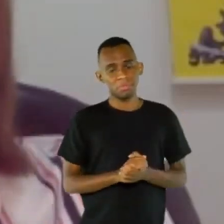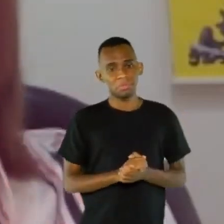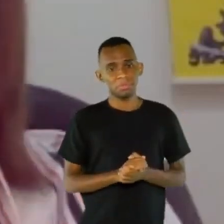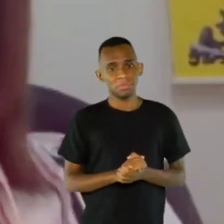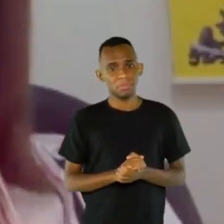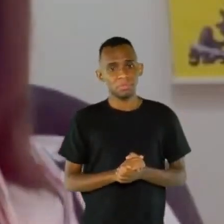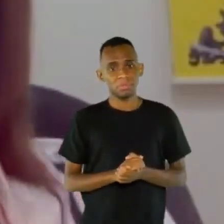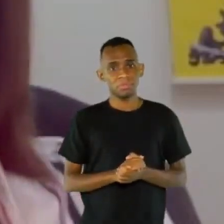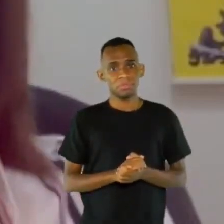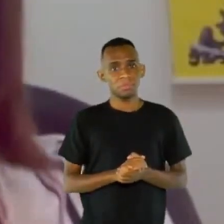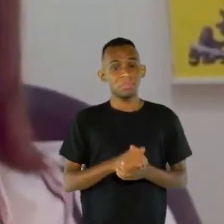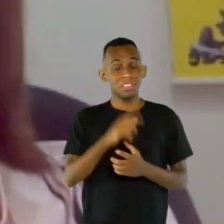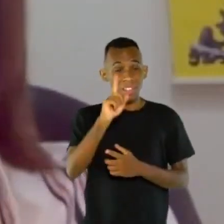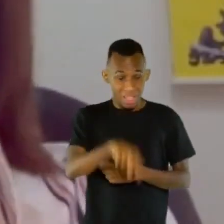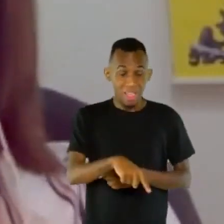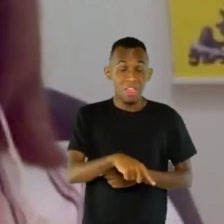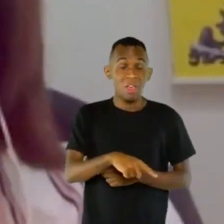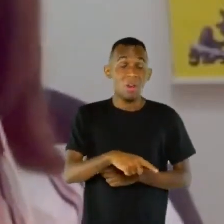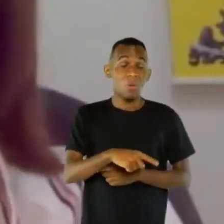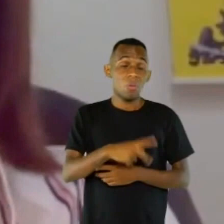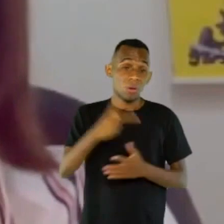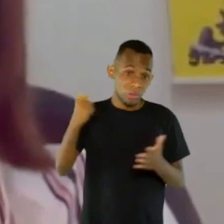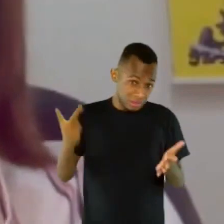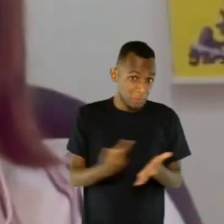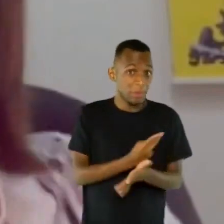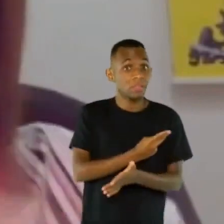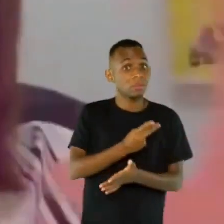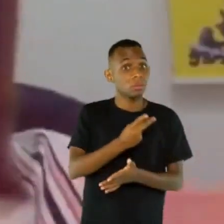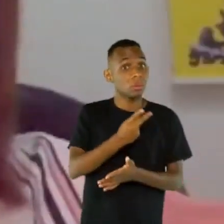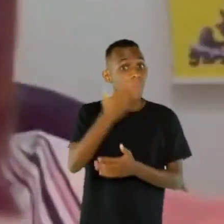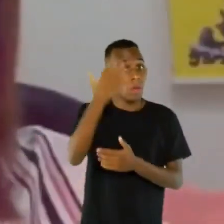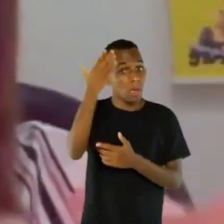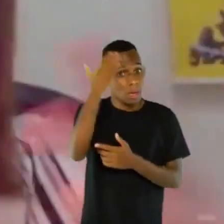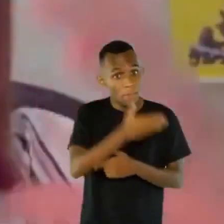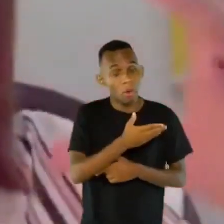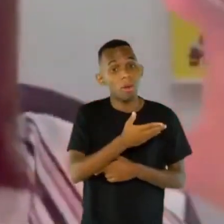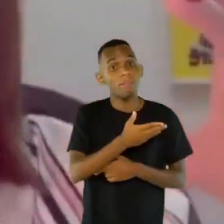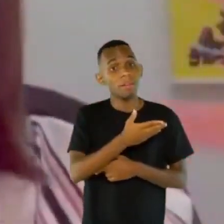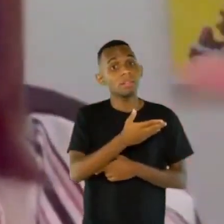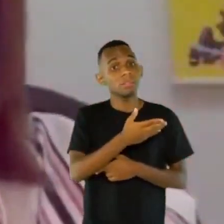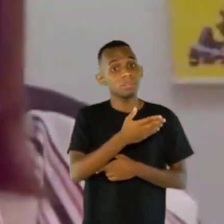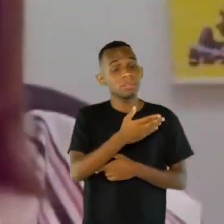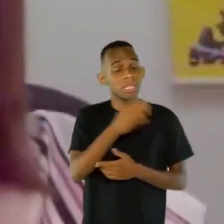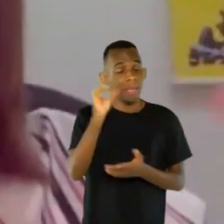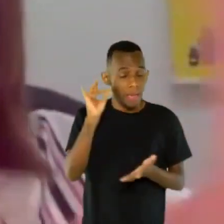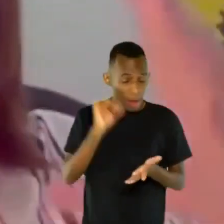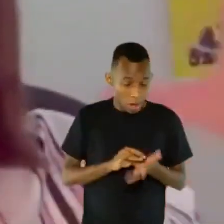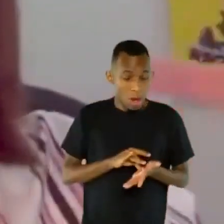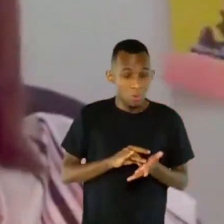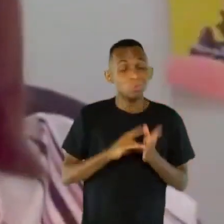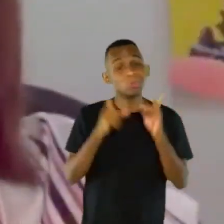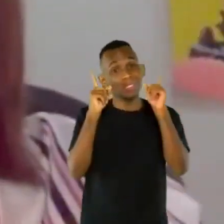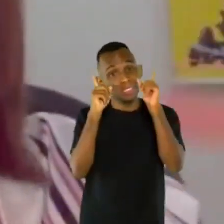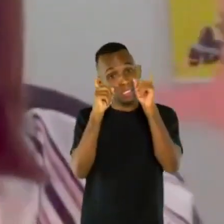um quadro trágico e, ao mesmo tempo, em termos